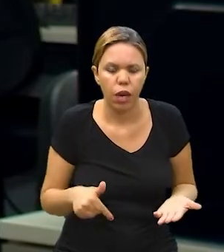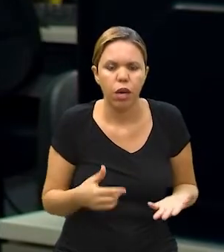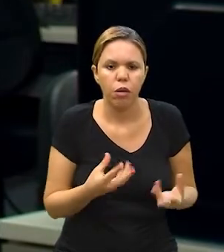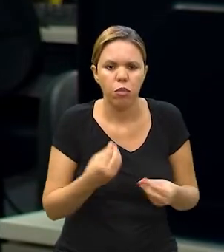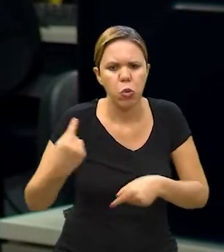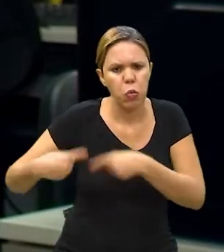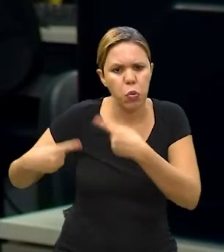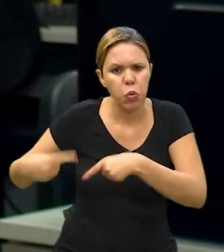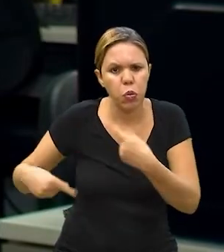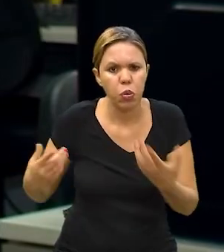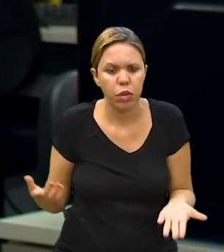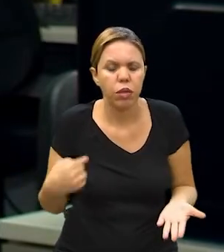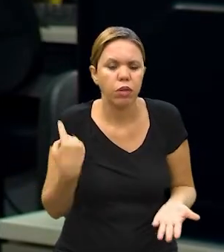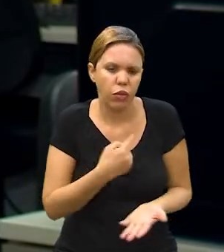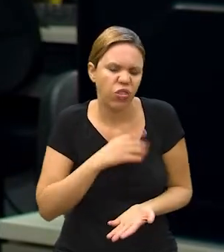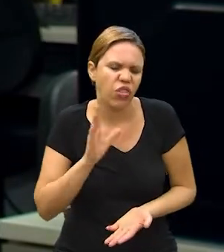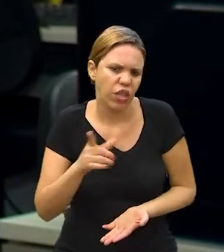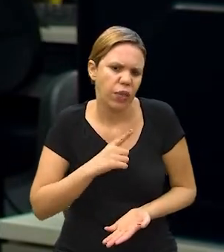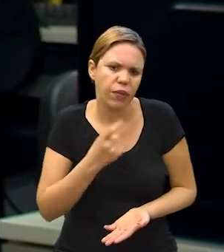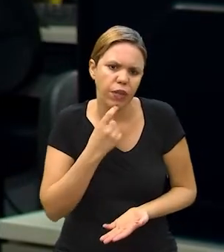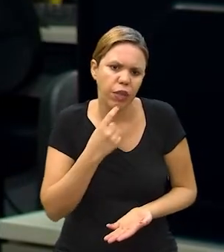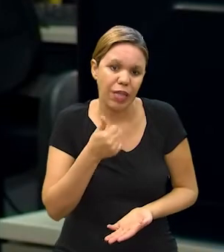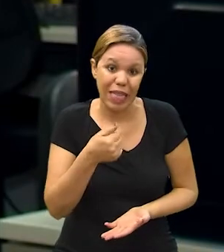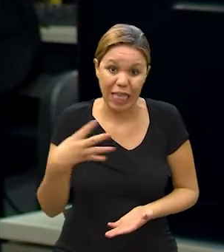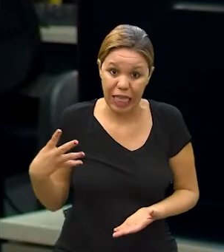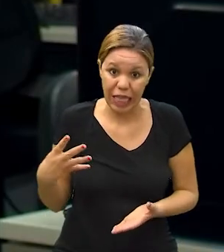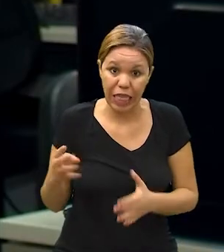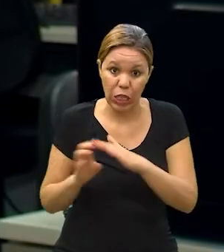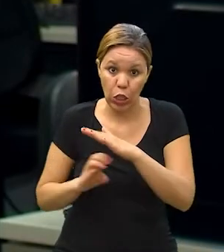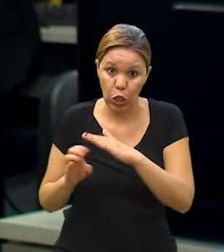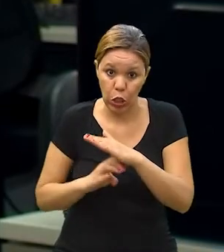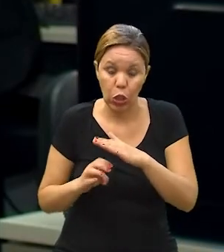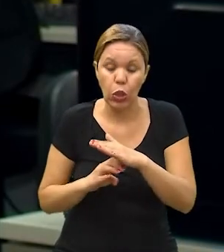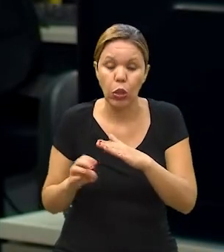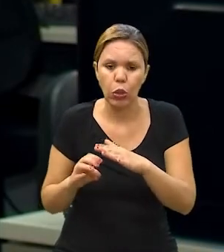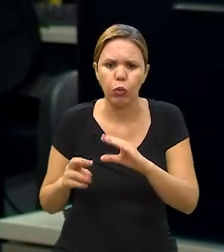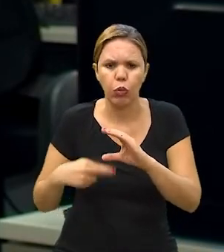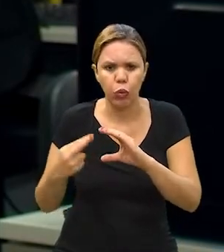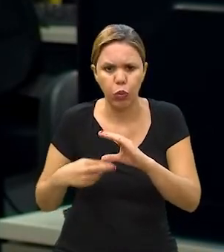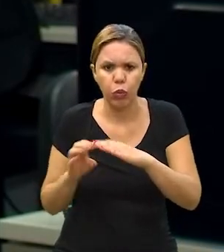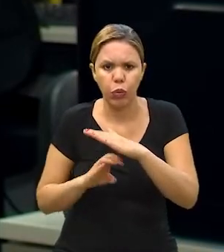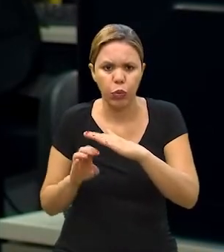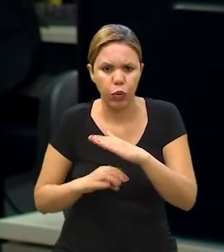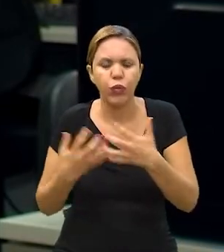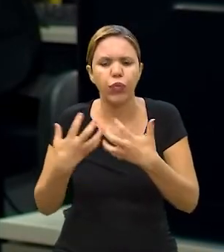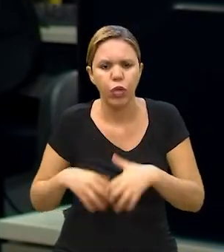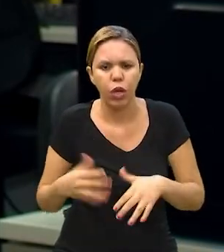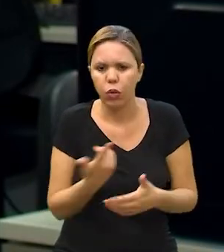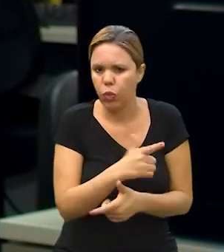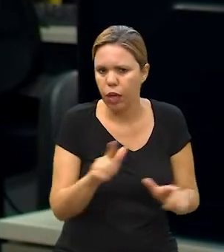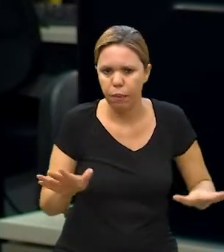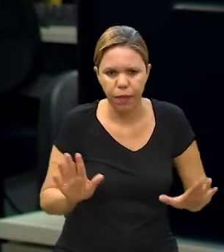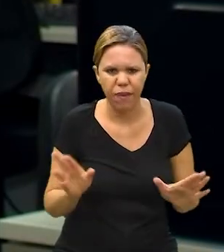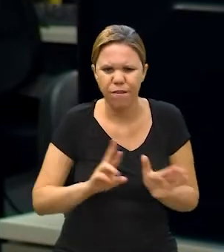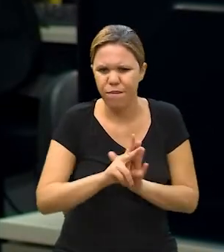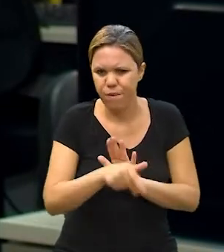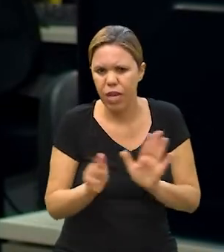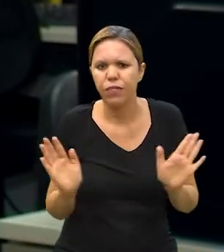uma discussão, né? A gente já teve em Campinas 14 cooperativas de material reciclável funcionando, hoje nós não temos mais esse número, várias